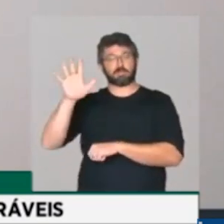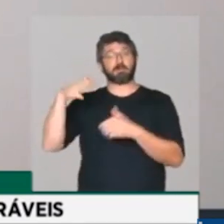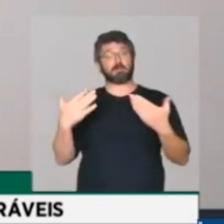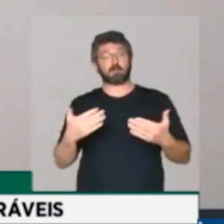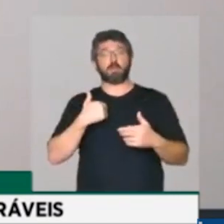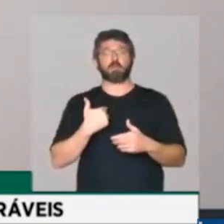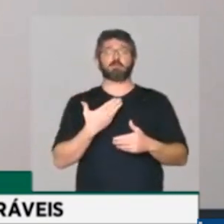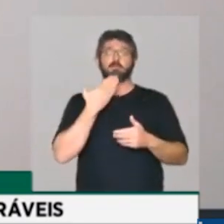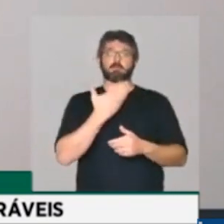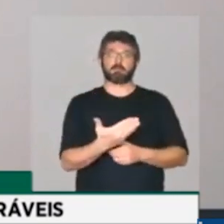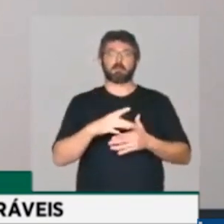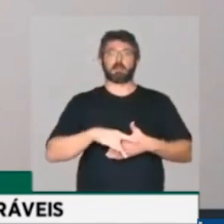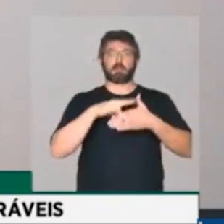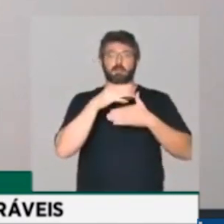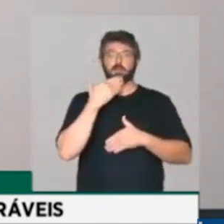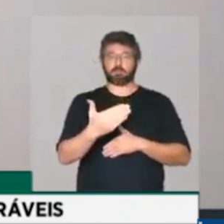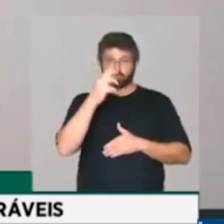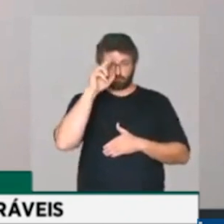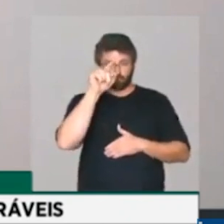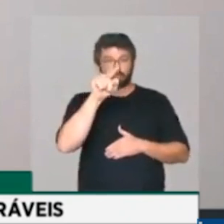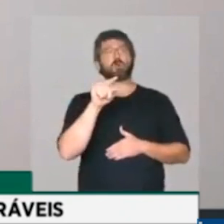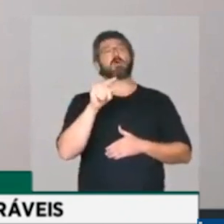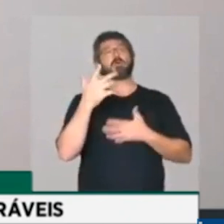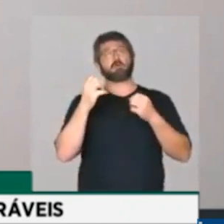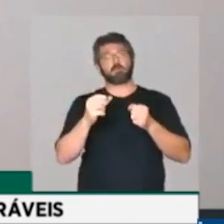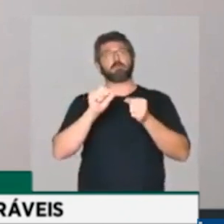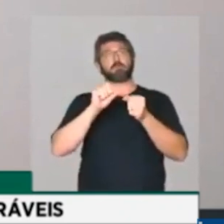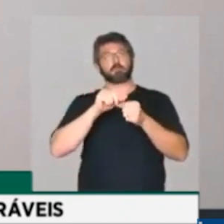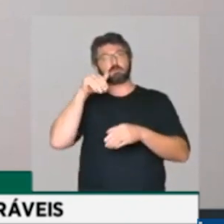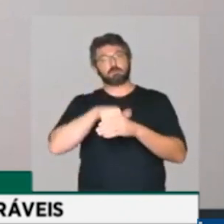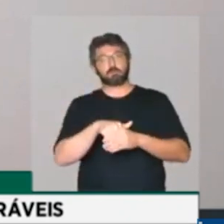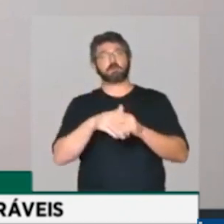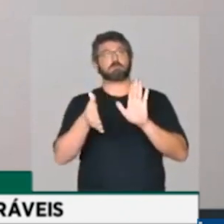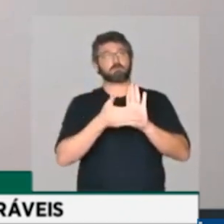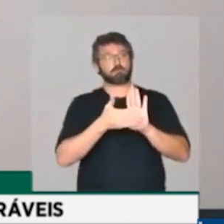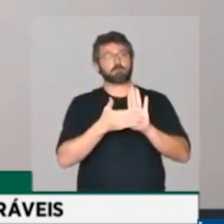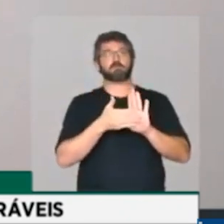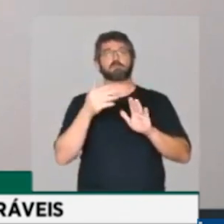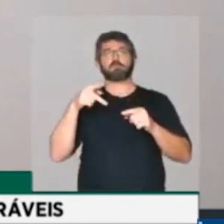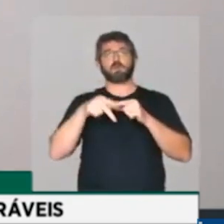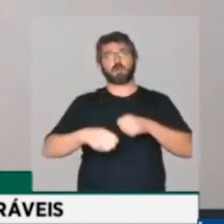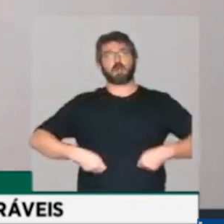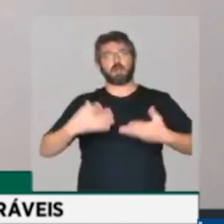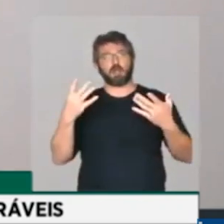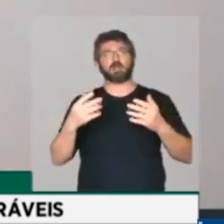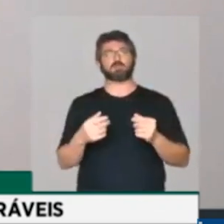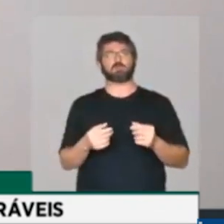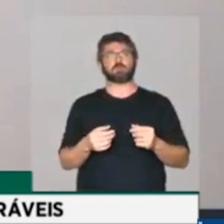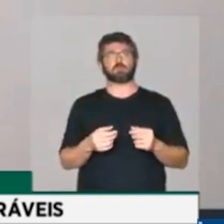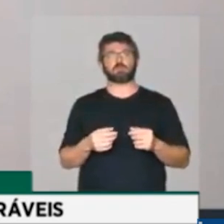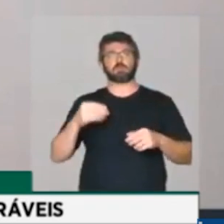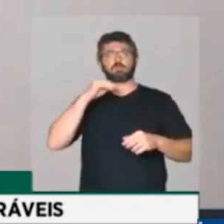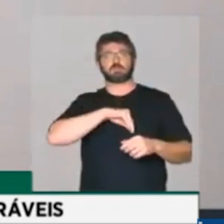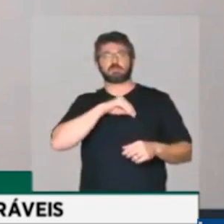eu peço aos líderes, peço ao senhor que a gente paute, que a gente vote medidas de corte de gastos, de corte